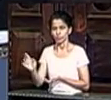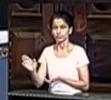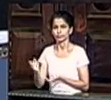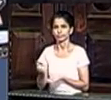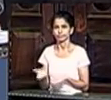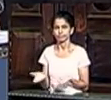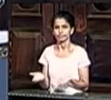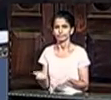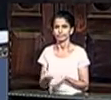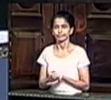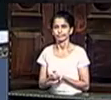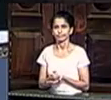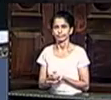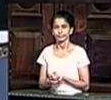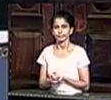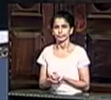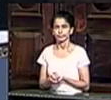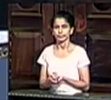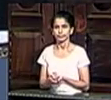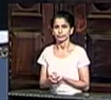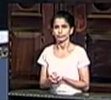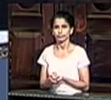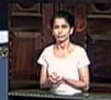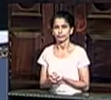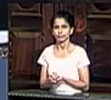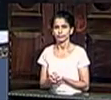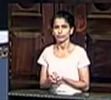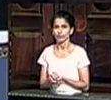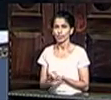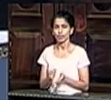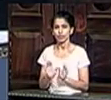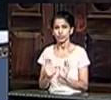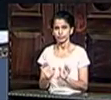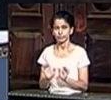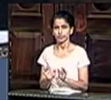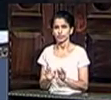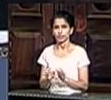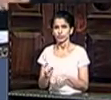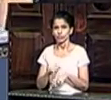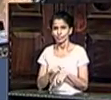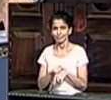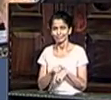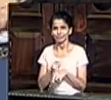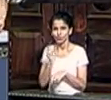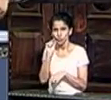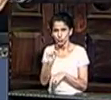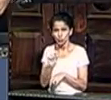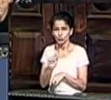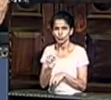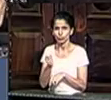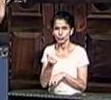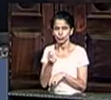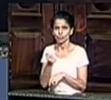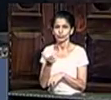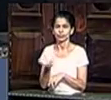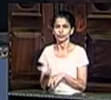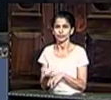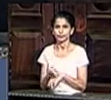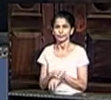por conta do adiantado na hora eu vou me permitir fazer uma uma outra fala